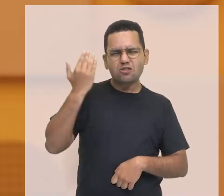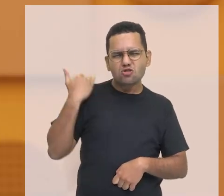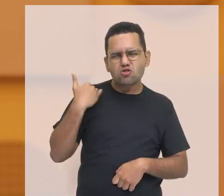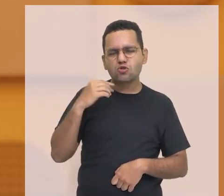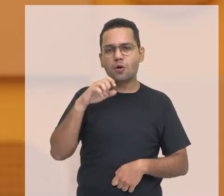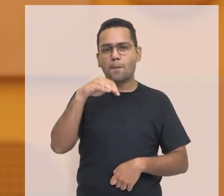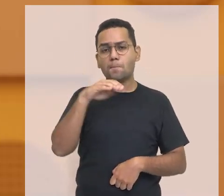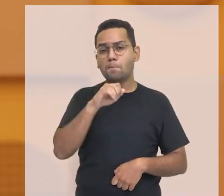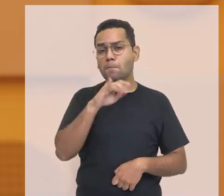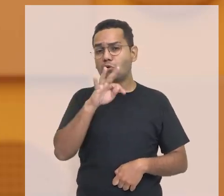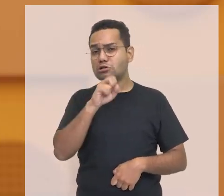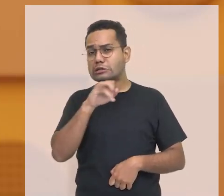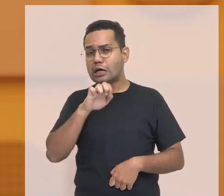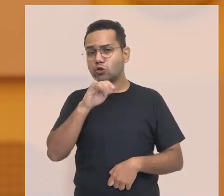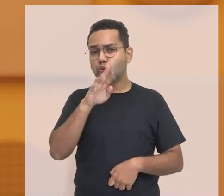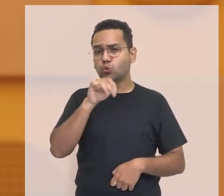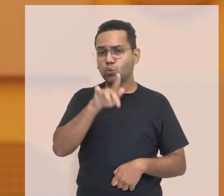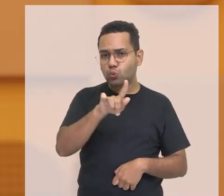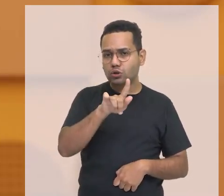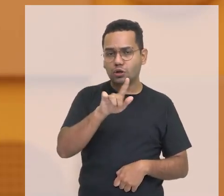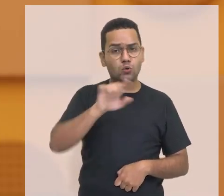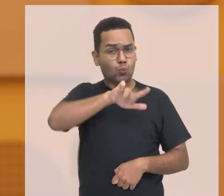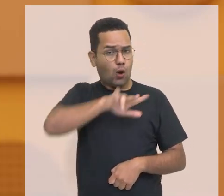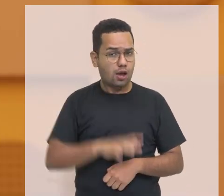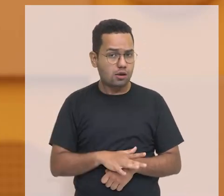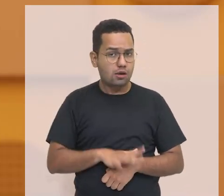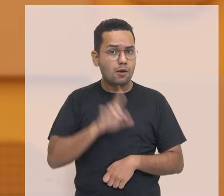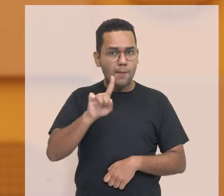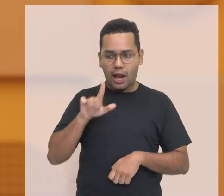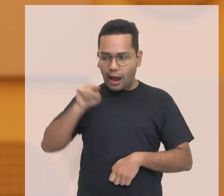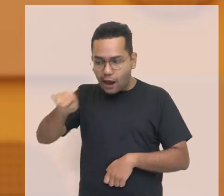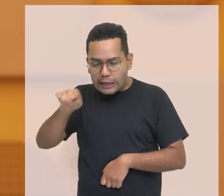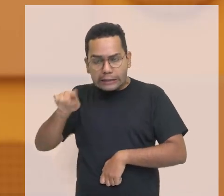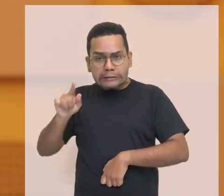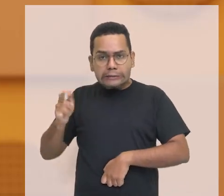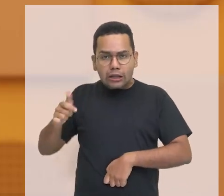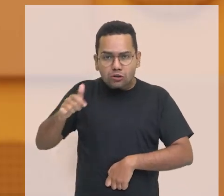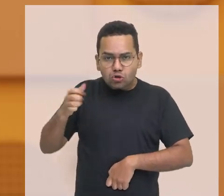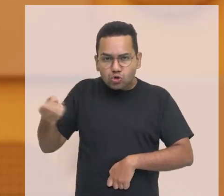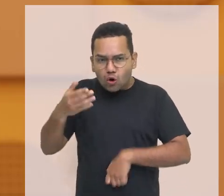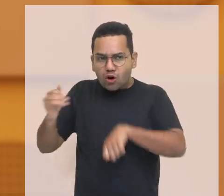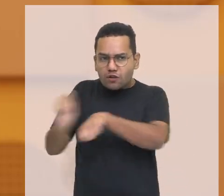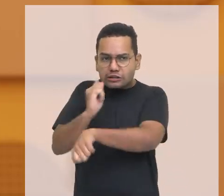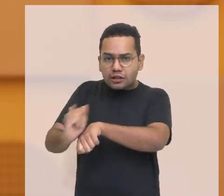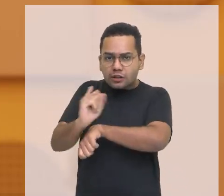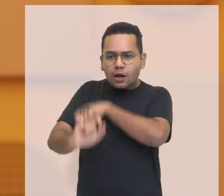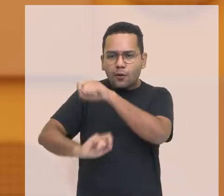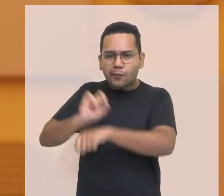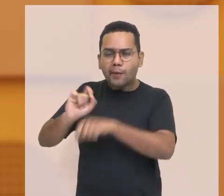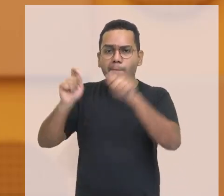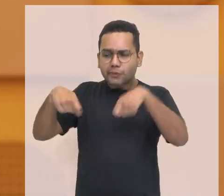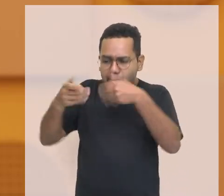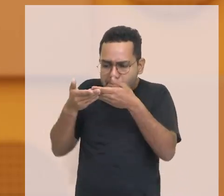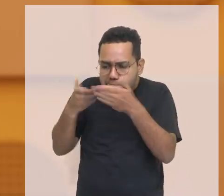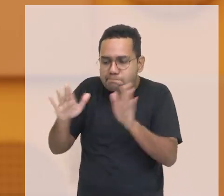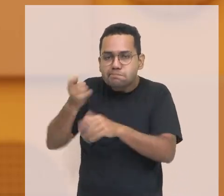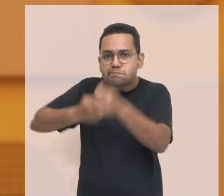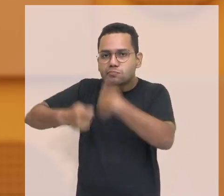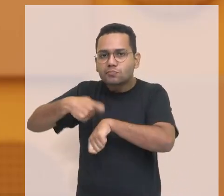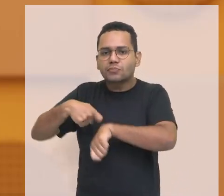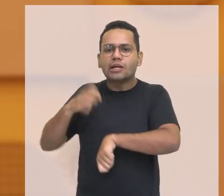tem uma abertura ao capital ali estrangeiro e a algumas práticas